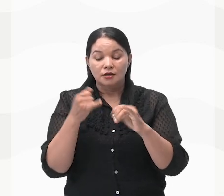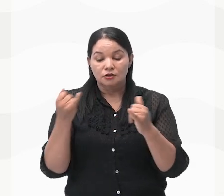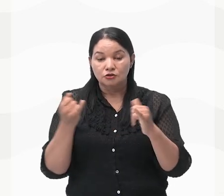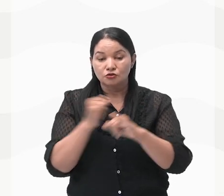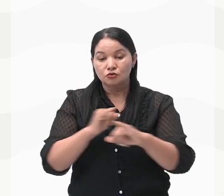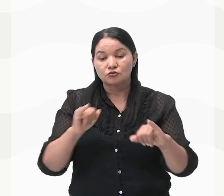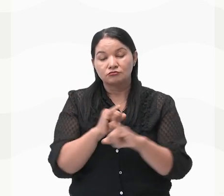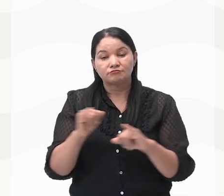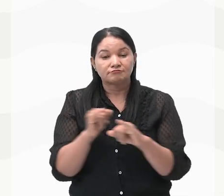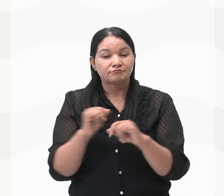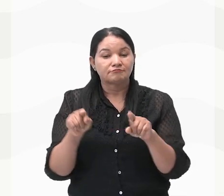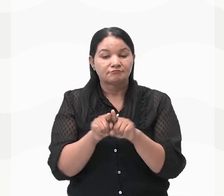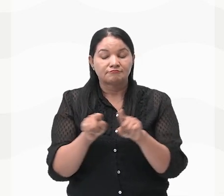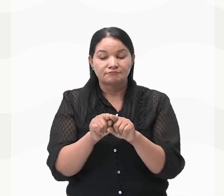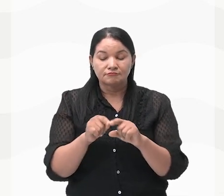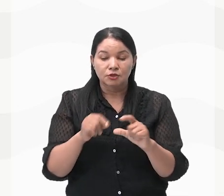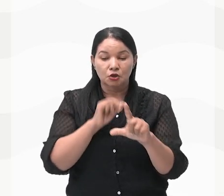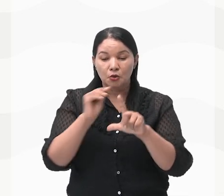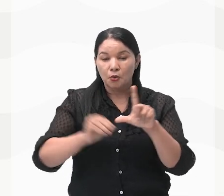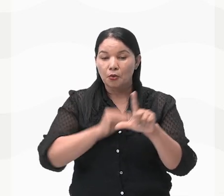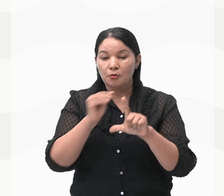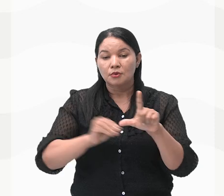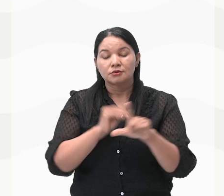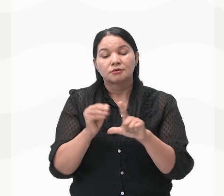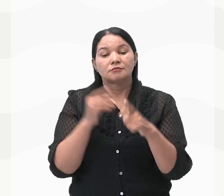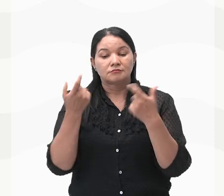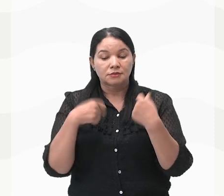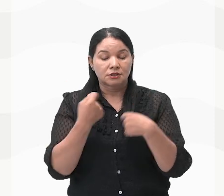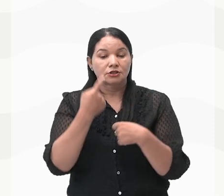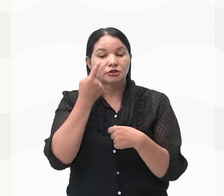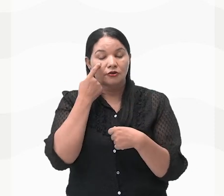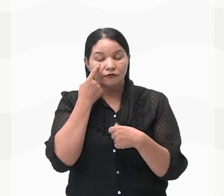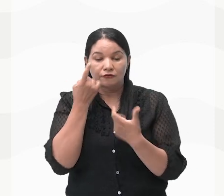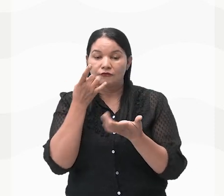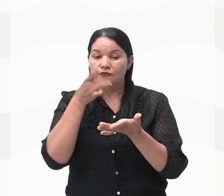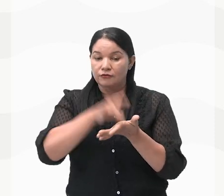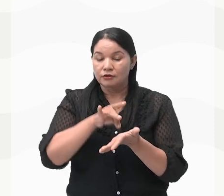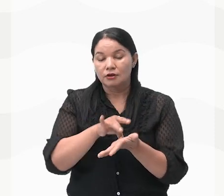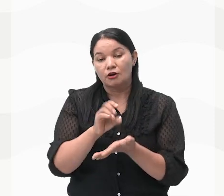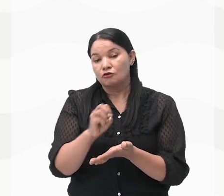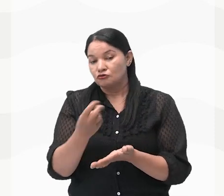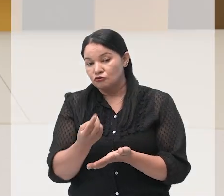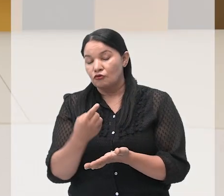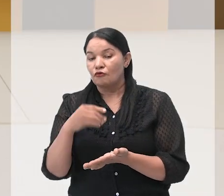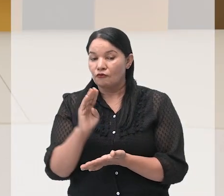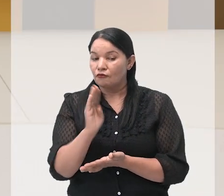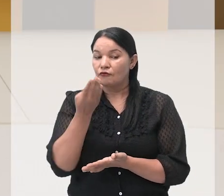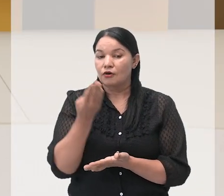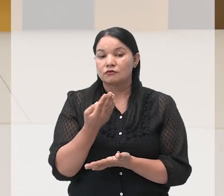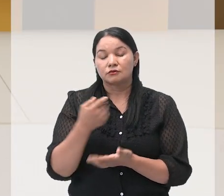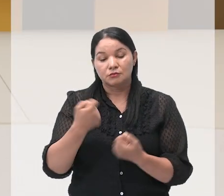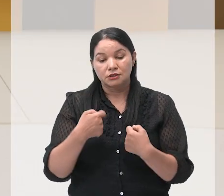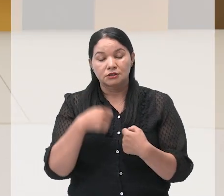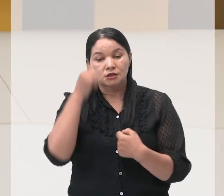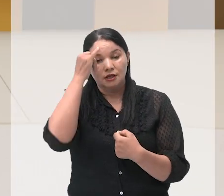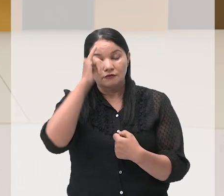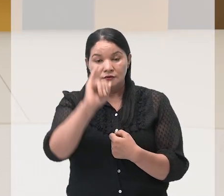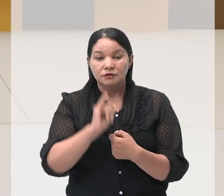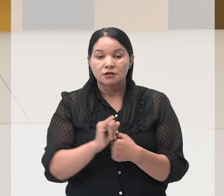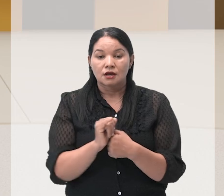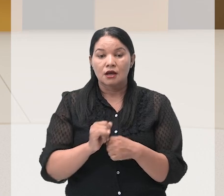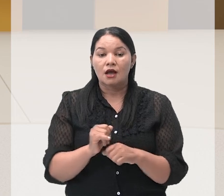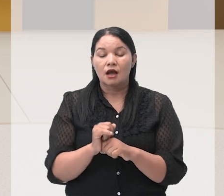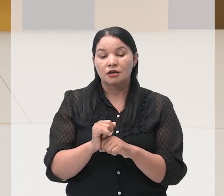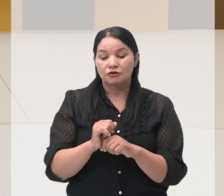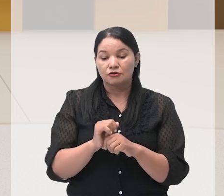enganados e a não espalhar informações falsas para outras pessoas nas nossas redes sociais. Muito bem, então a gente mostrou aqui um